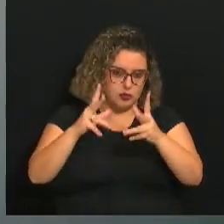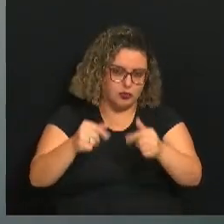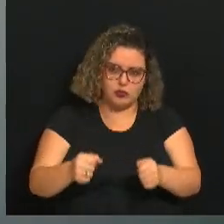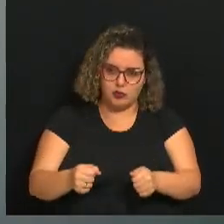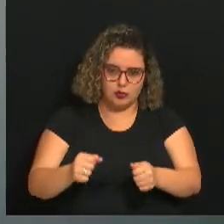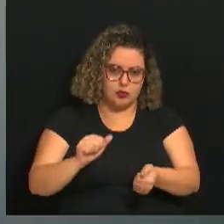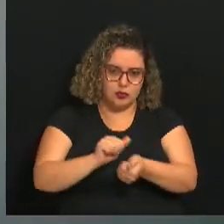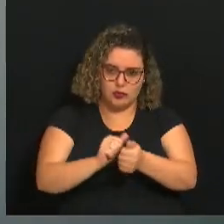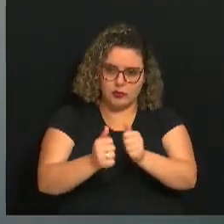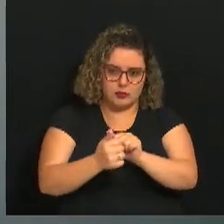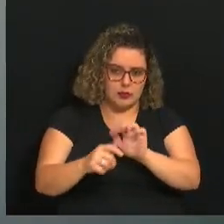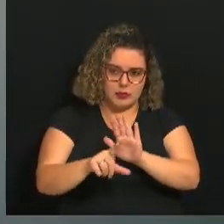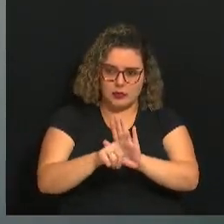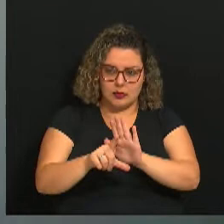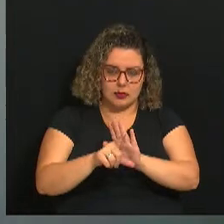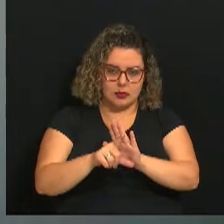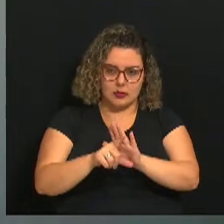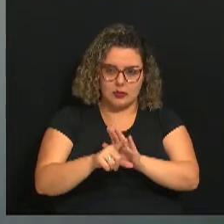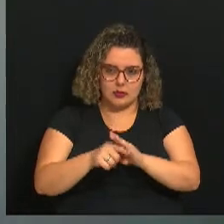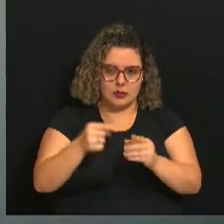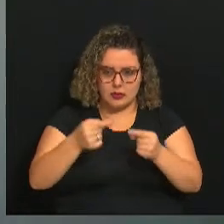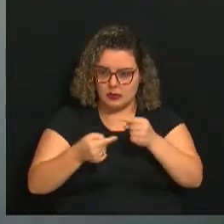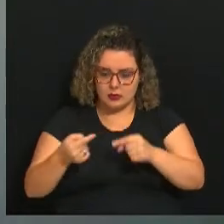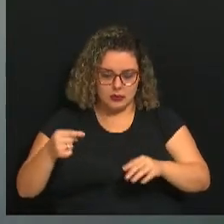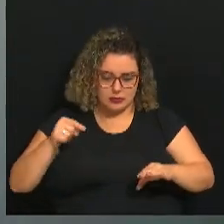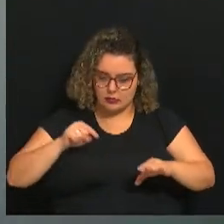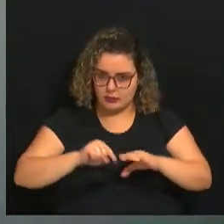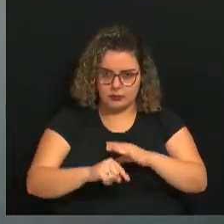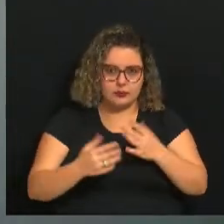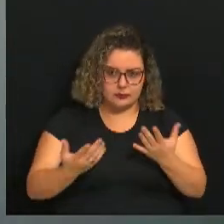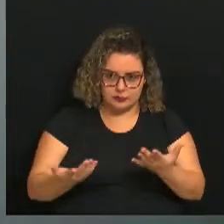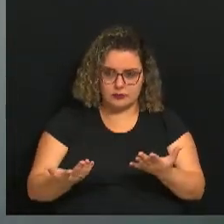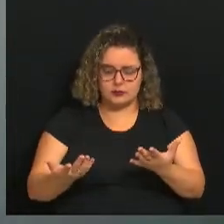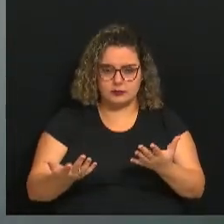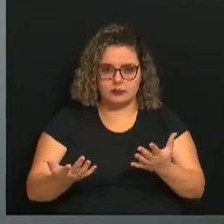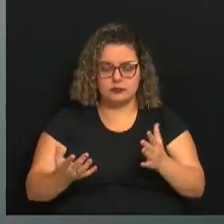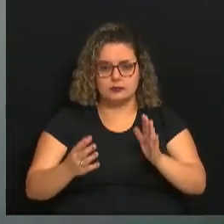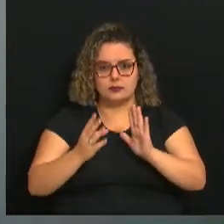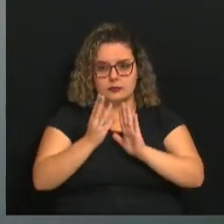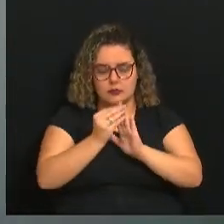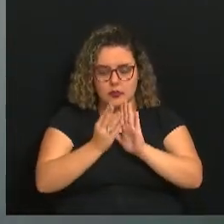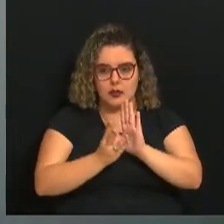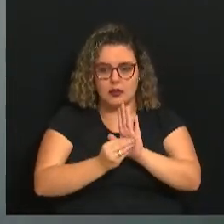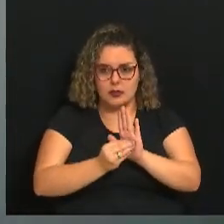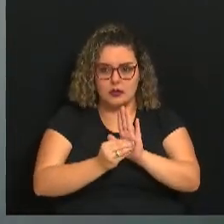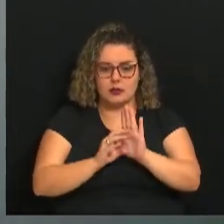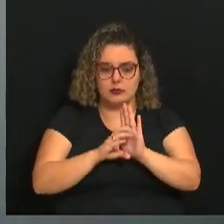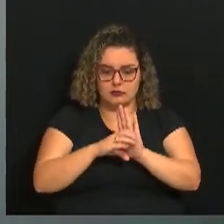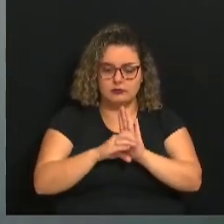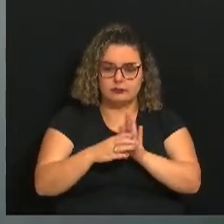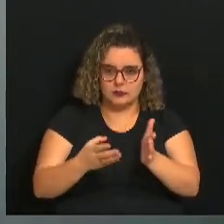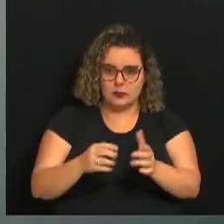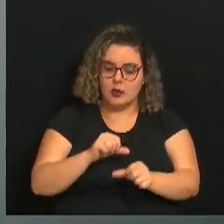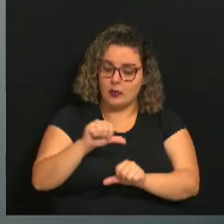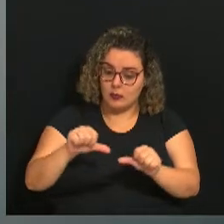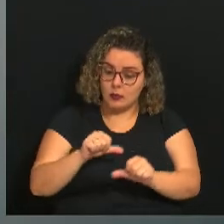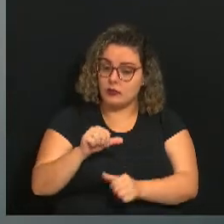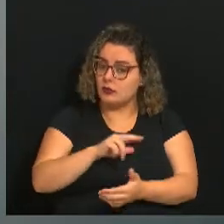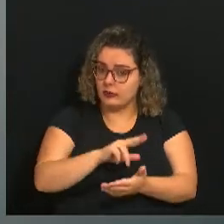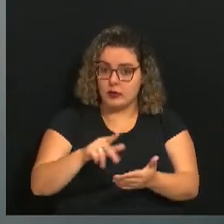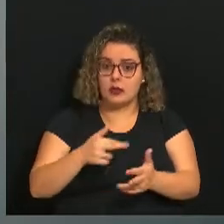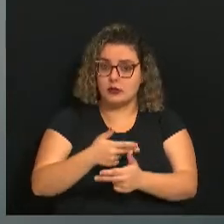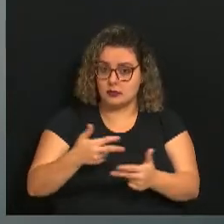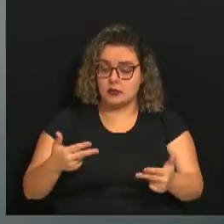entrar no debate aqui agora, conceitualmente, as minhas considerações, mas mudou muita coisa.